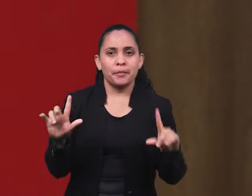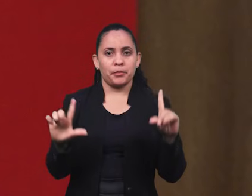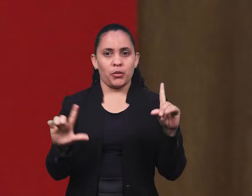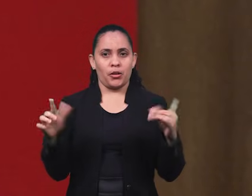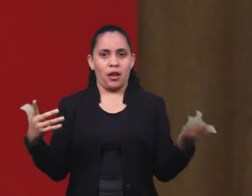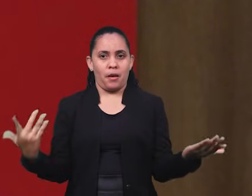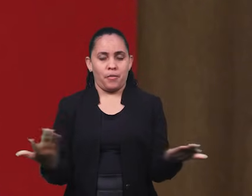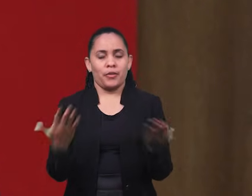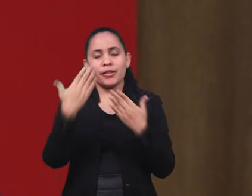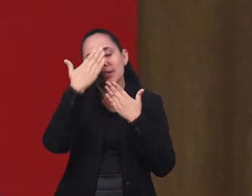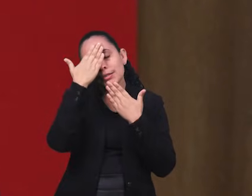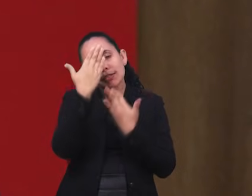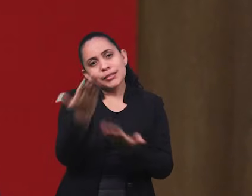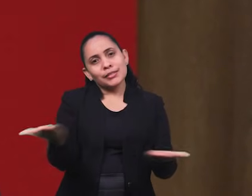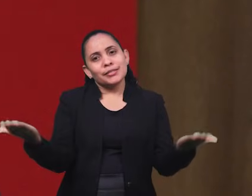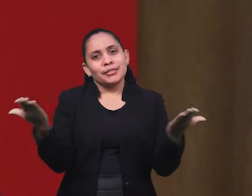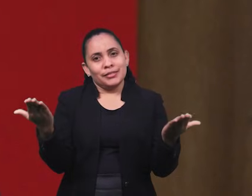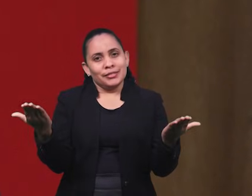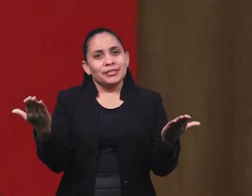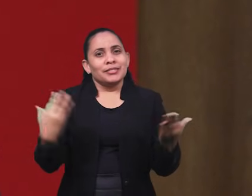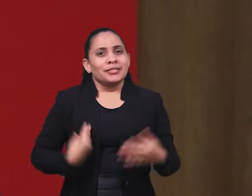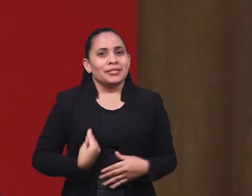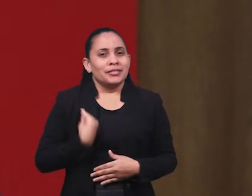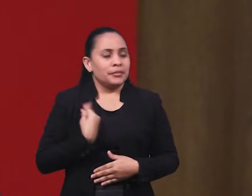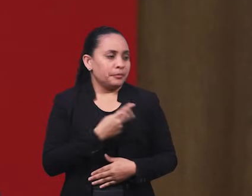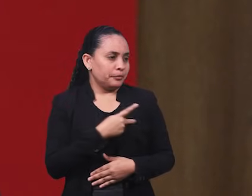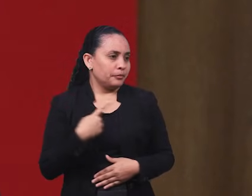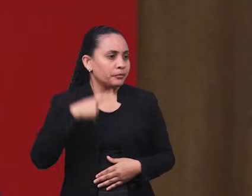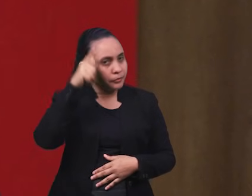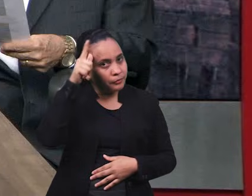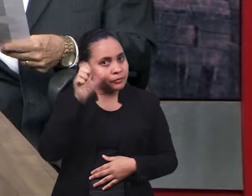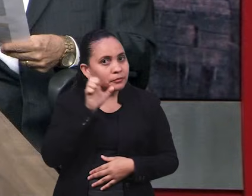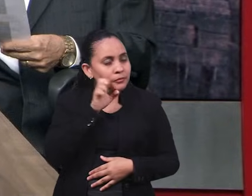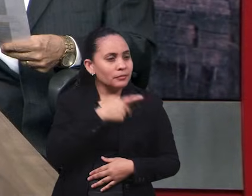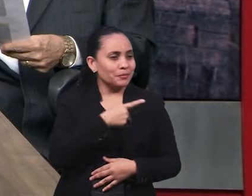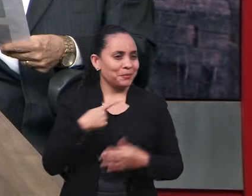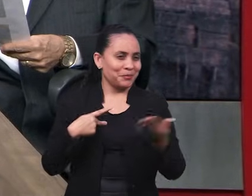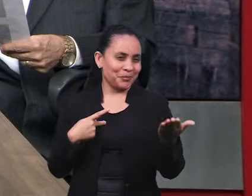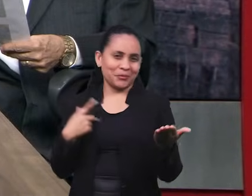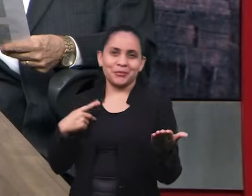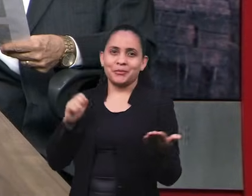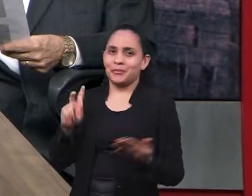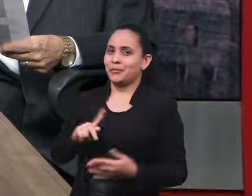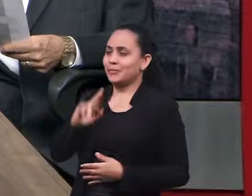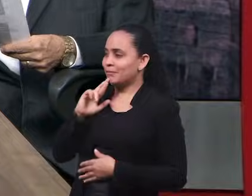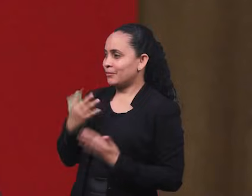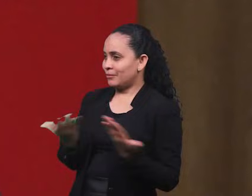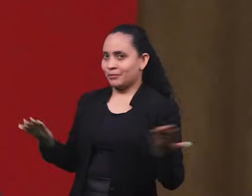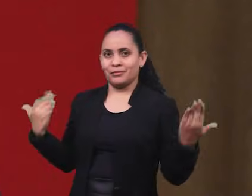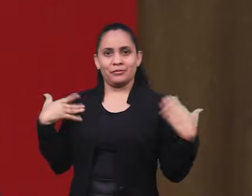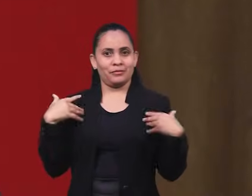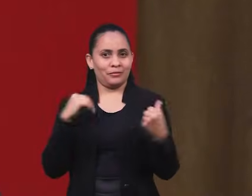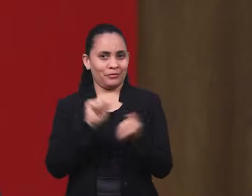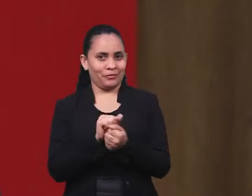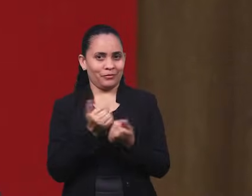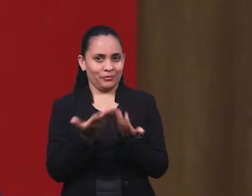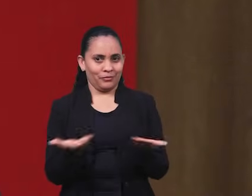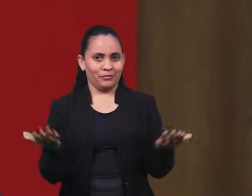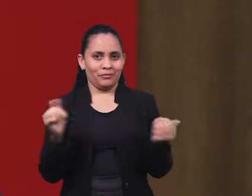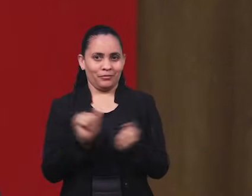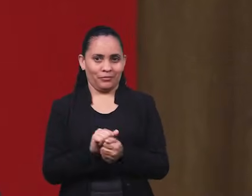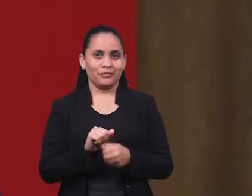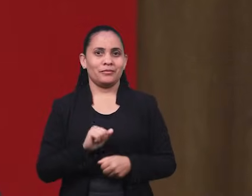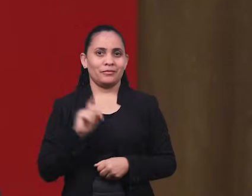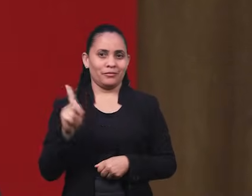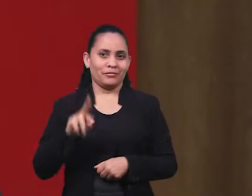este episódio, agradecendo a presença do pastor Luiz Eugênio, do pastor Serlon, Com a paz, seus irmãos. e a participação